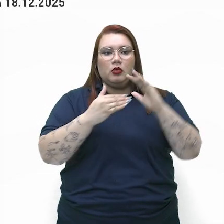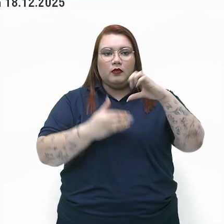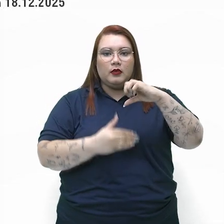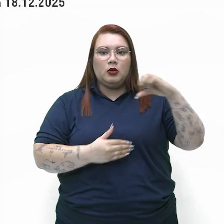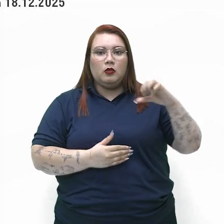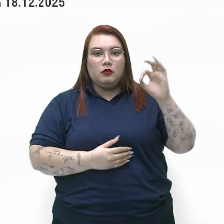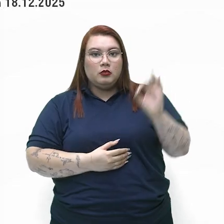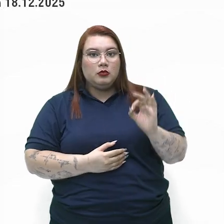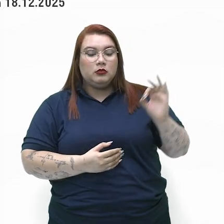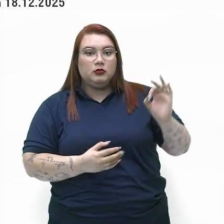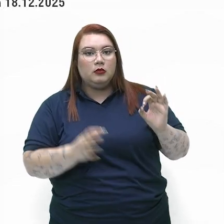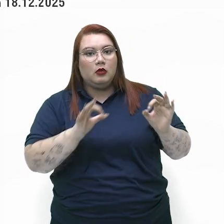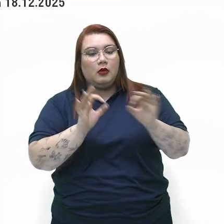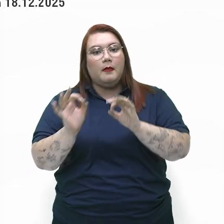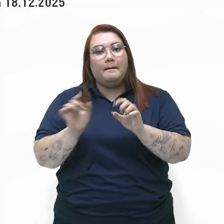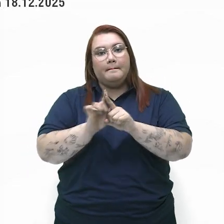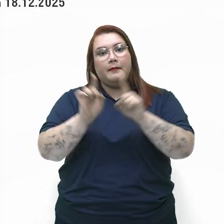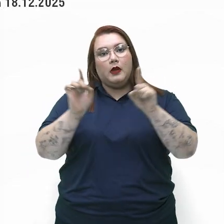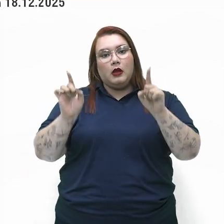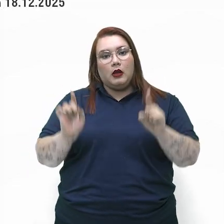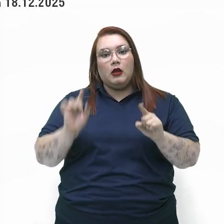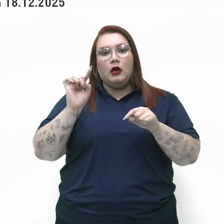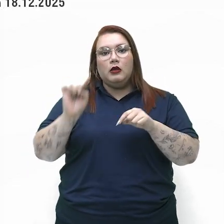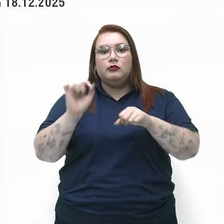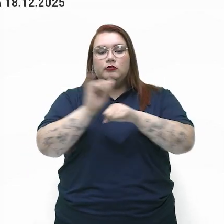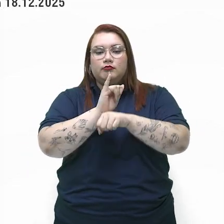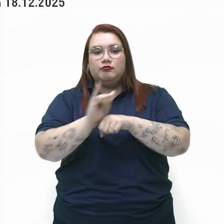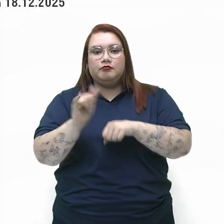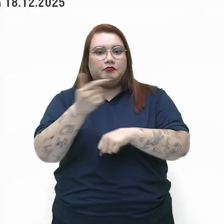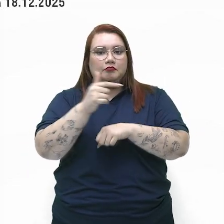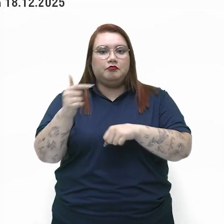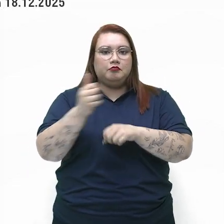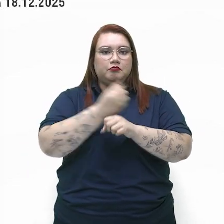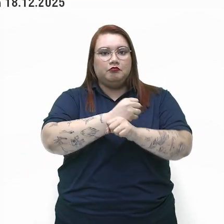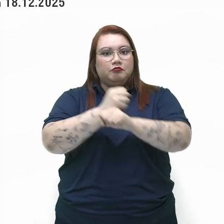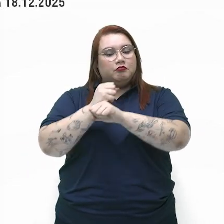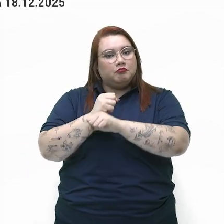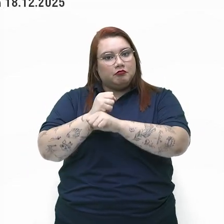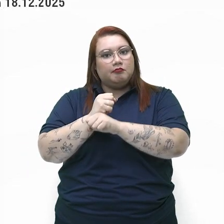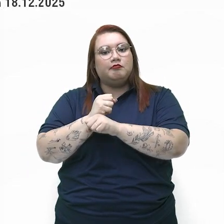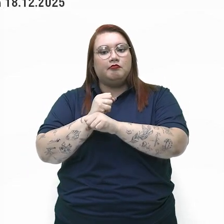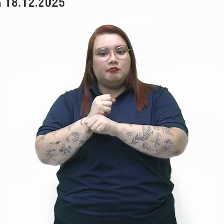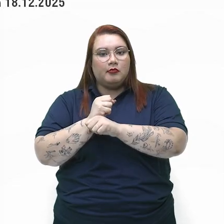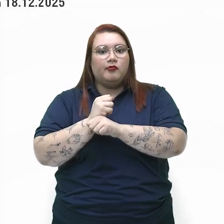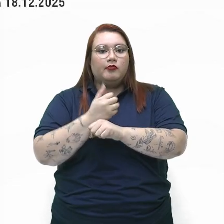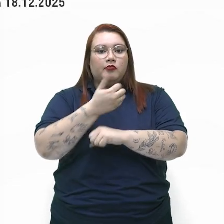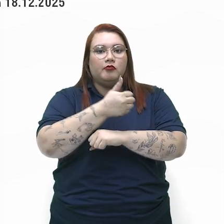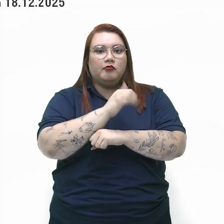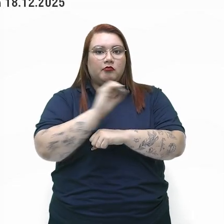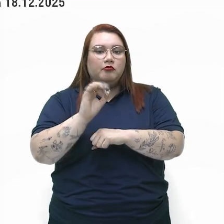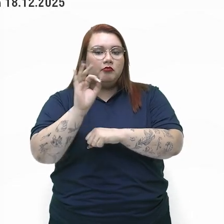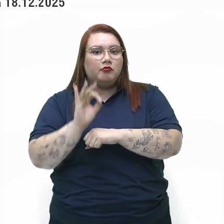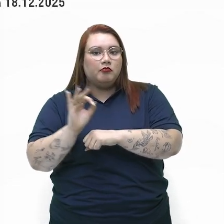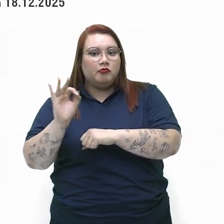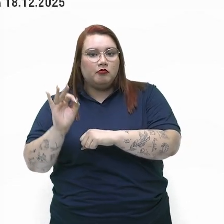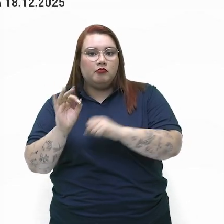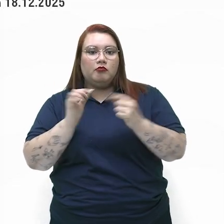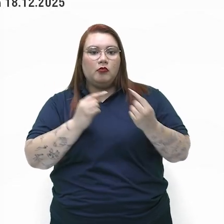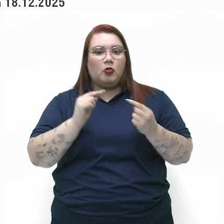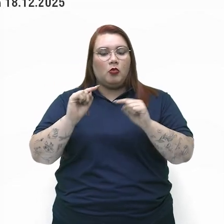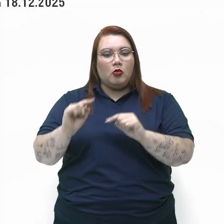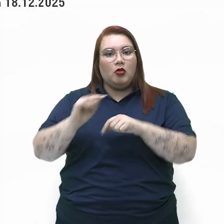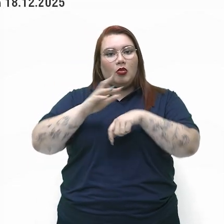a 99%. No entanto, esse método não previne, né? Esses métodos que vocês estão vendo não